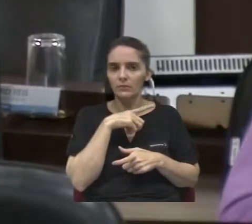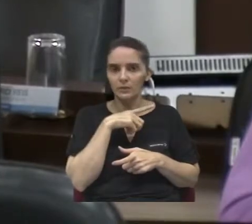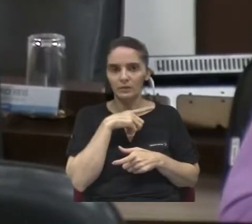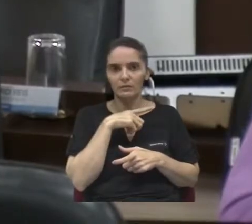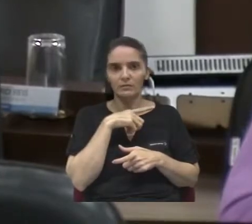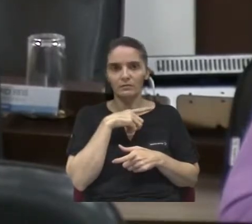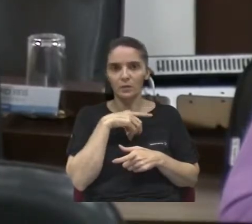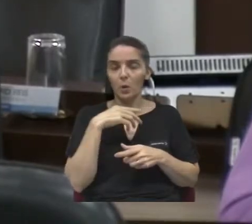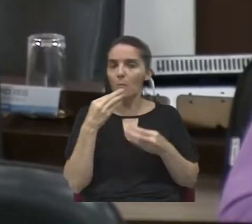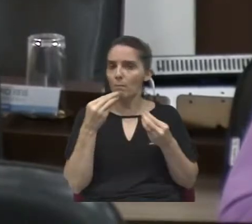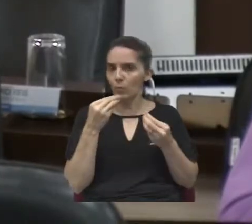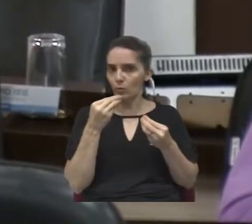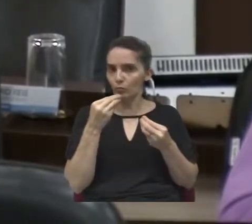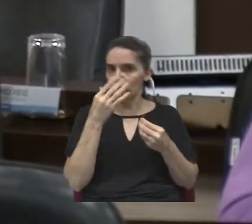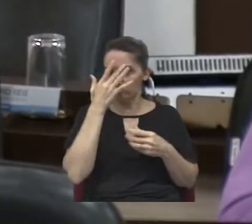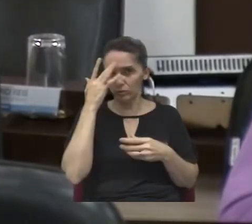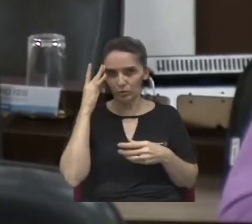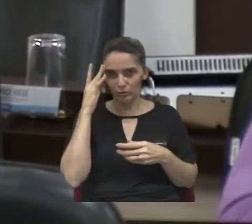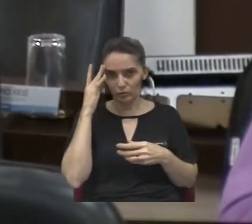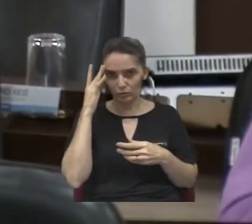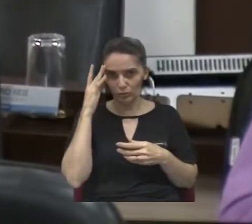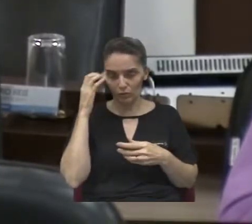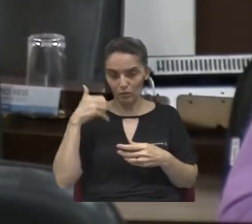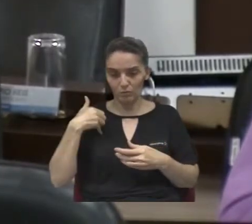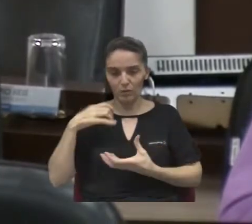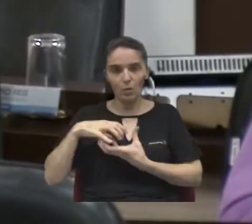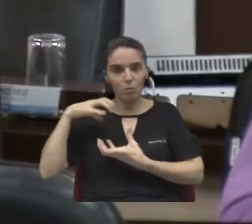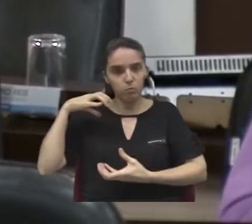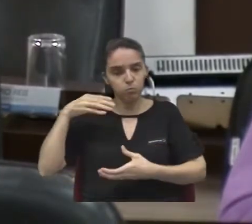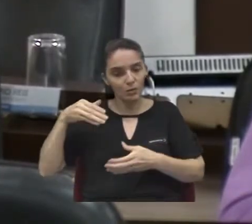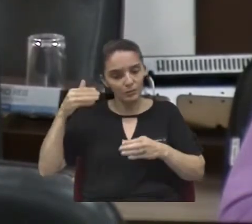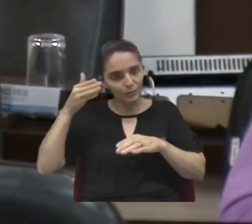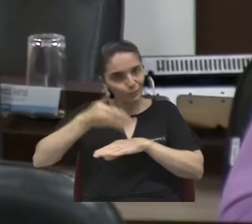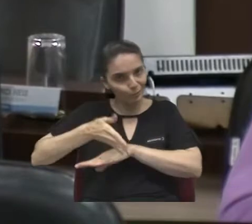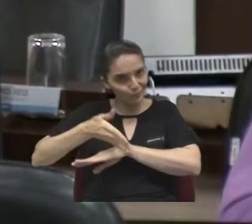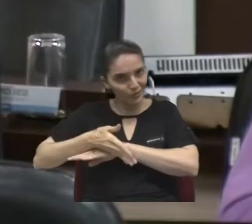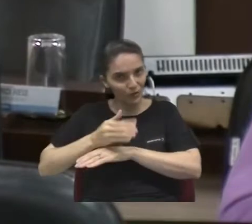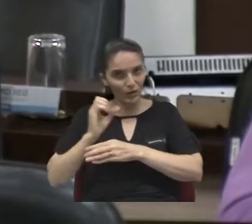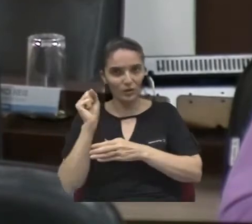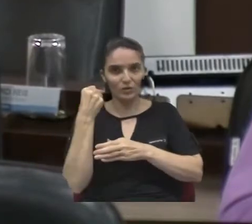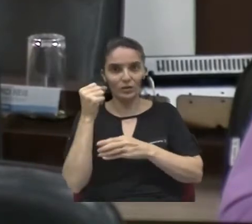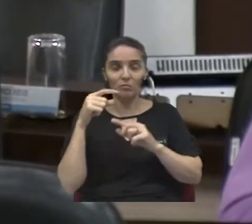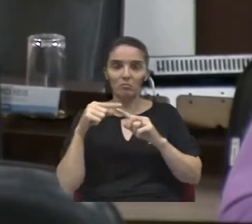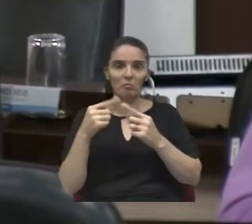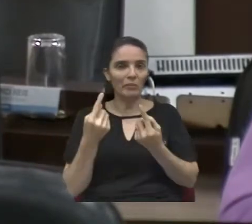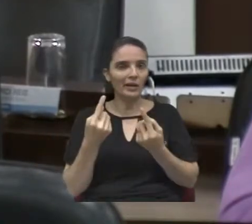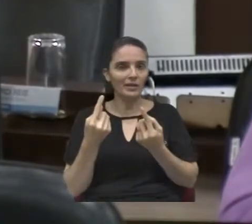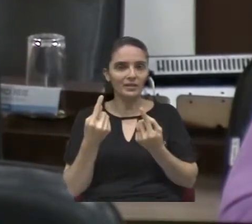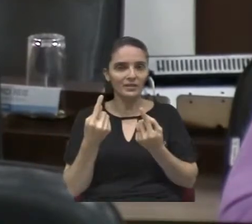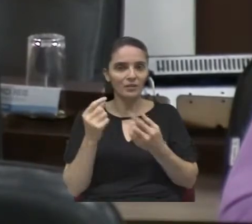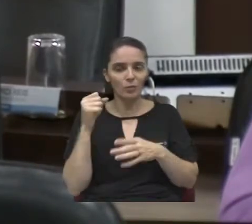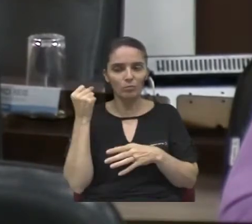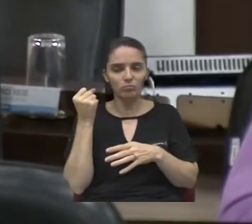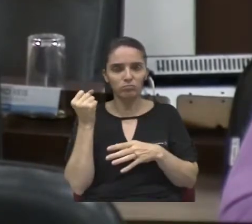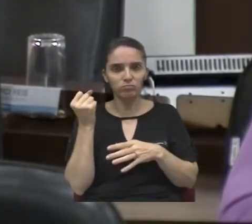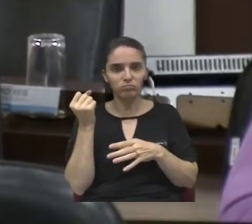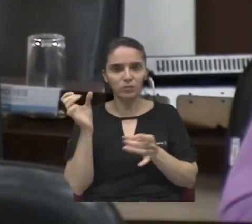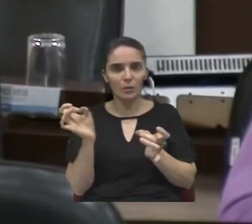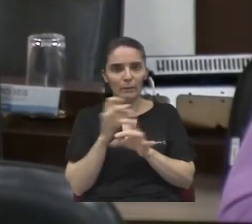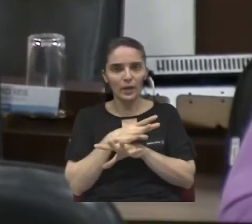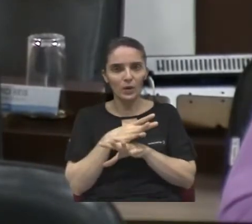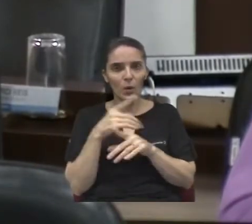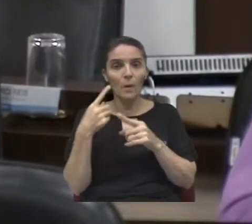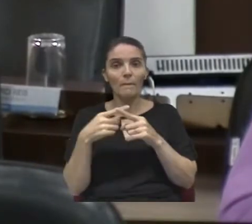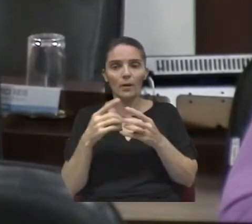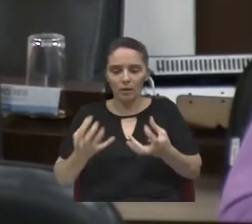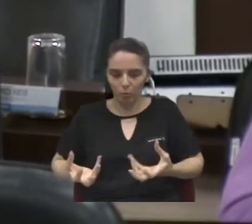onde os idosos fazem seus exercícios, mas não está dando para fazer mais, porque o mato já está cobrindo, você só vê a parte de cima da